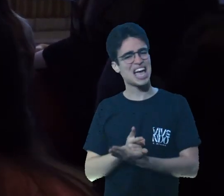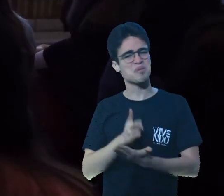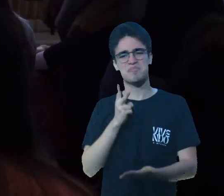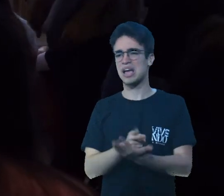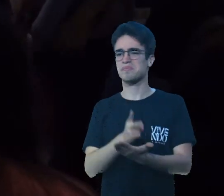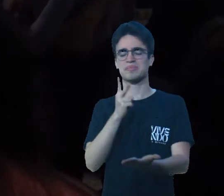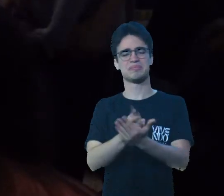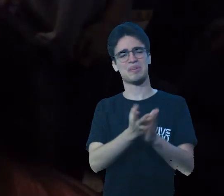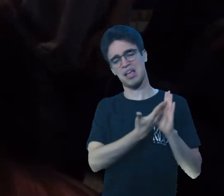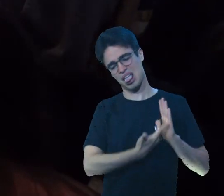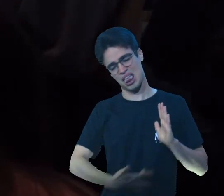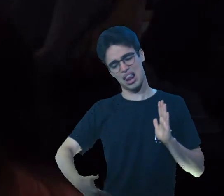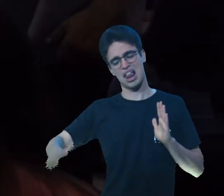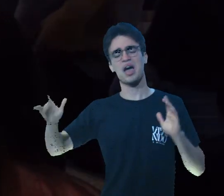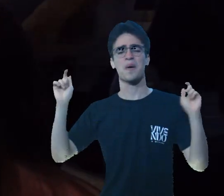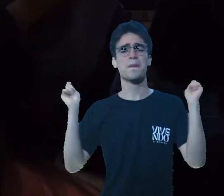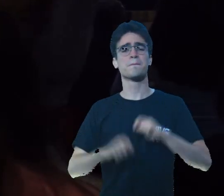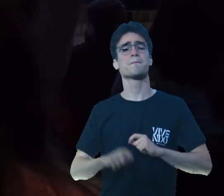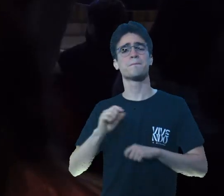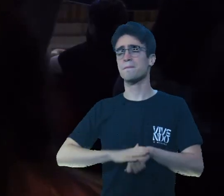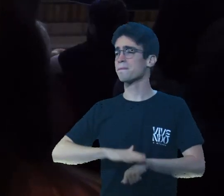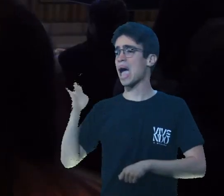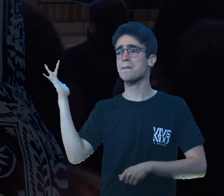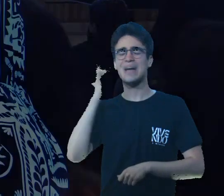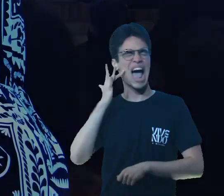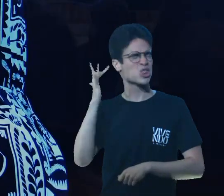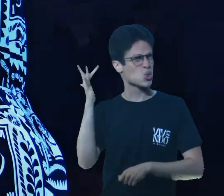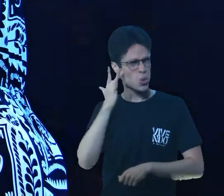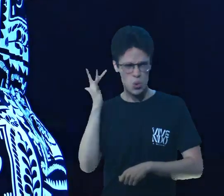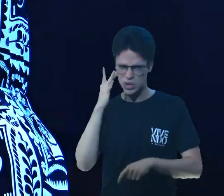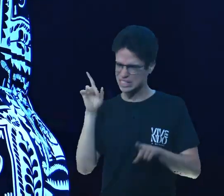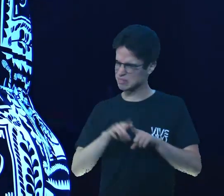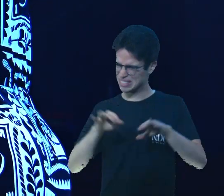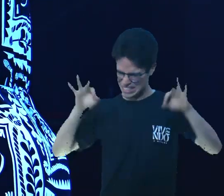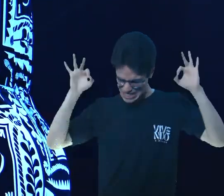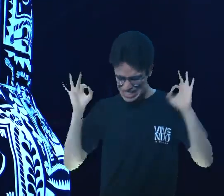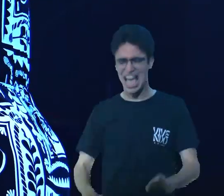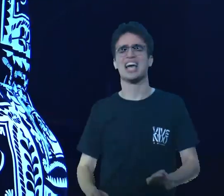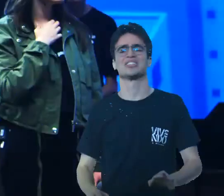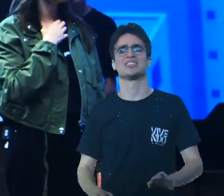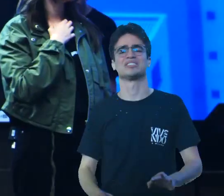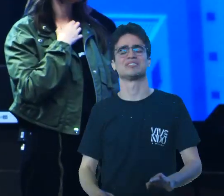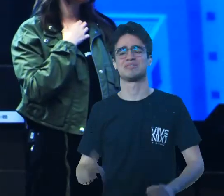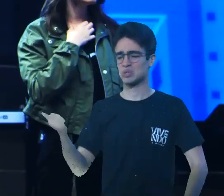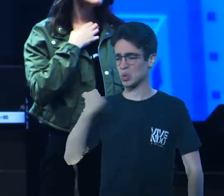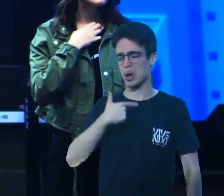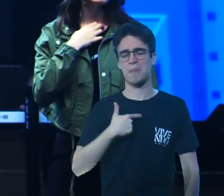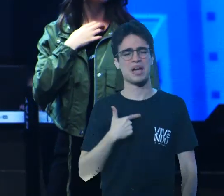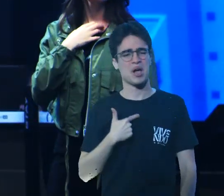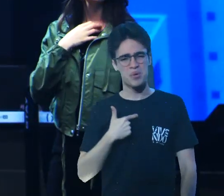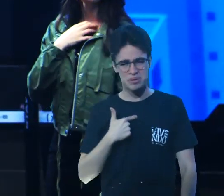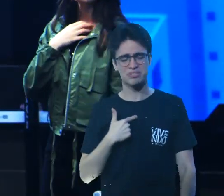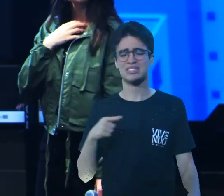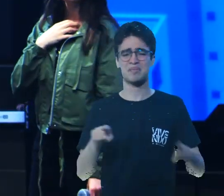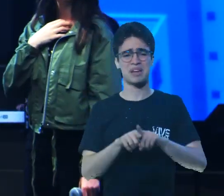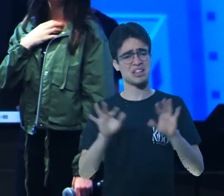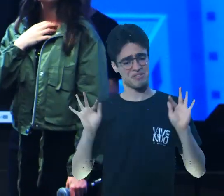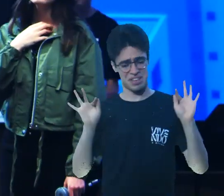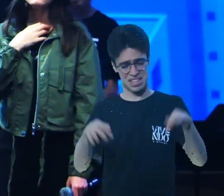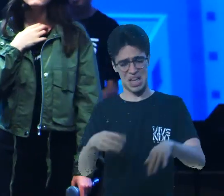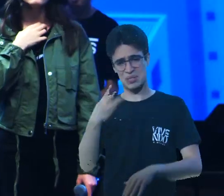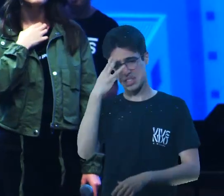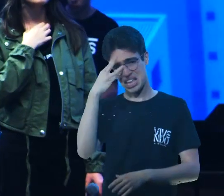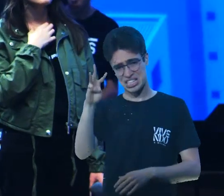virão depois desse sejam muito mais maduros, intensos e legítimos que o meu, e que no final desses